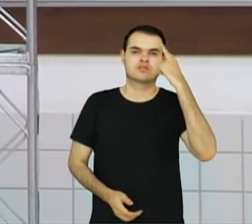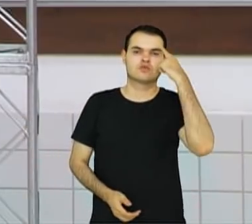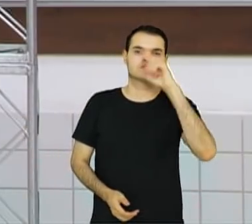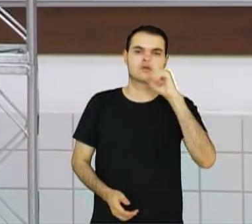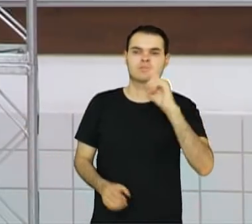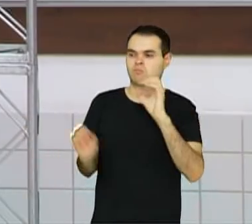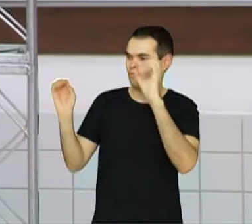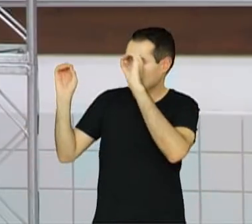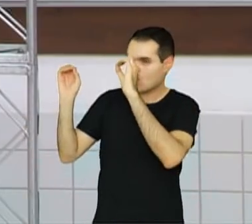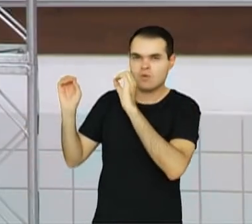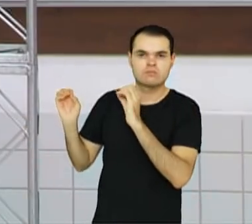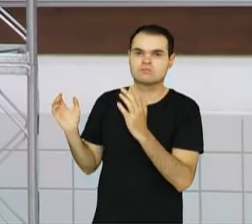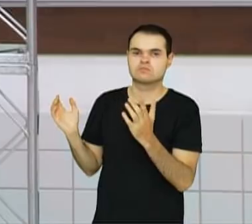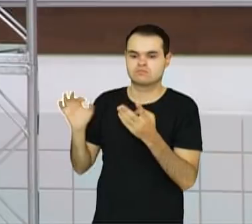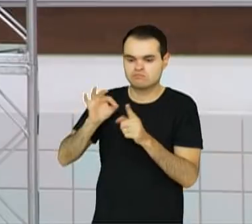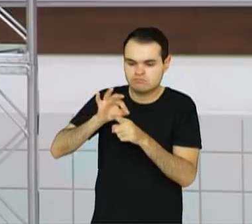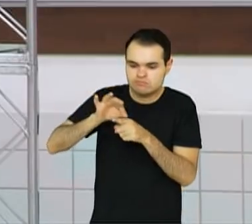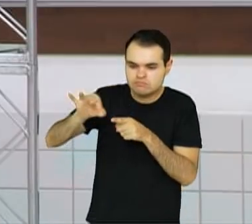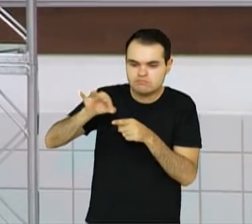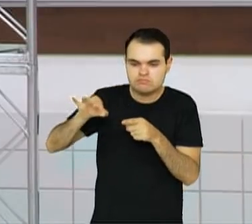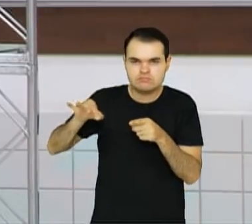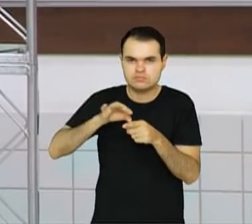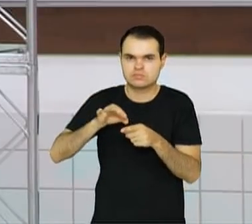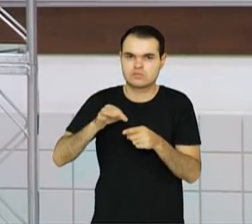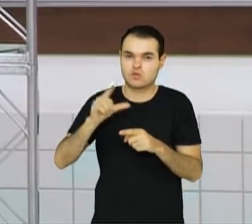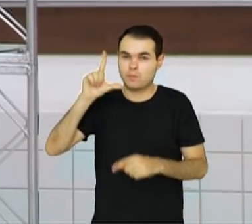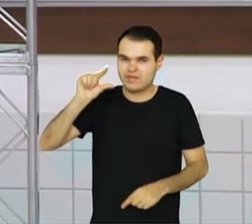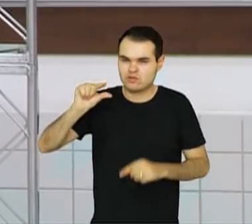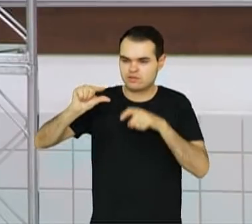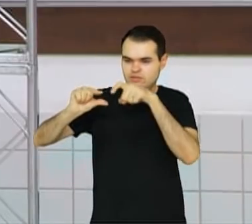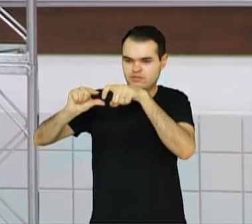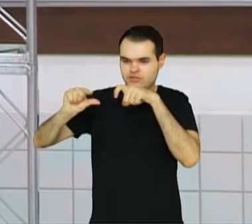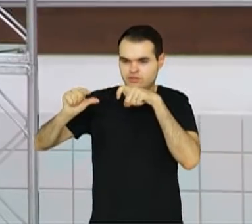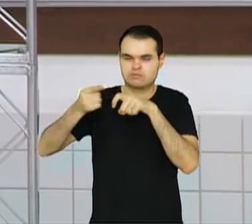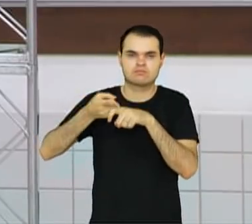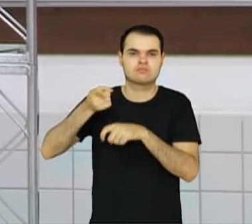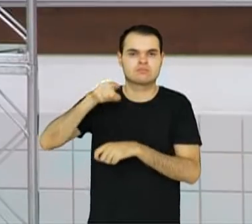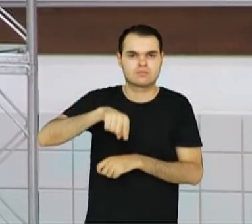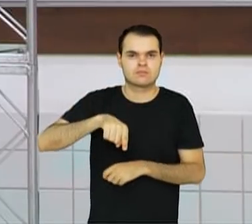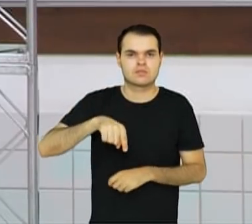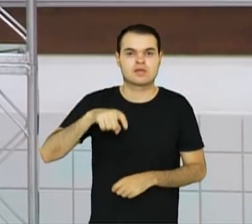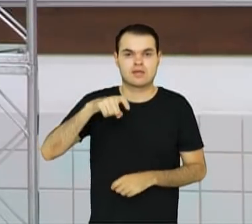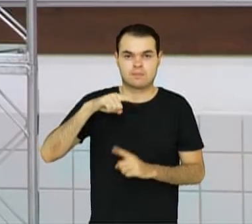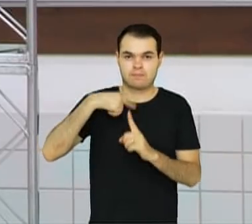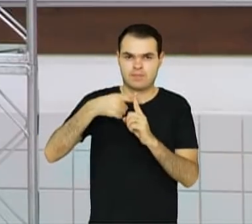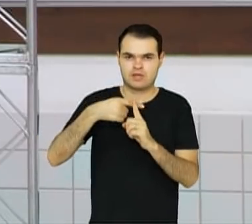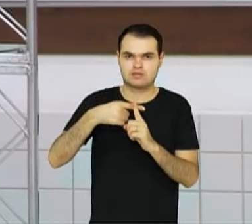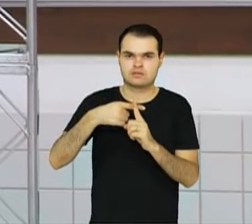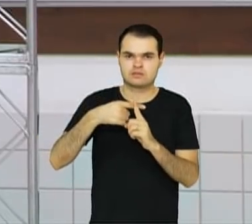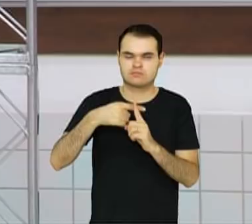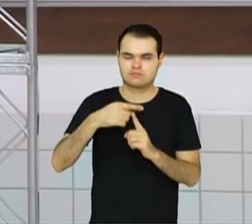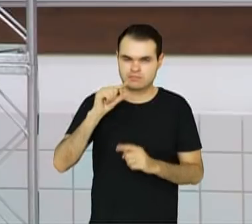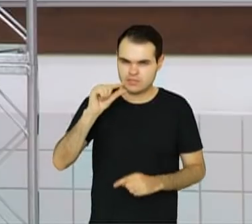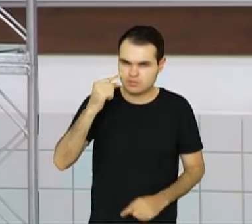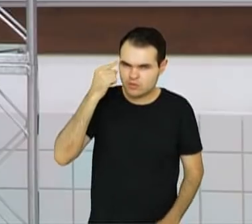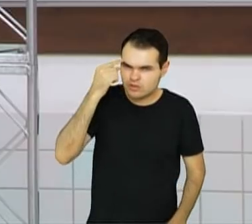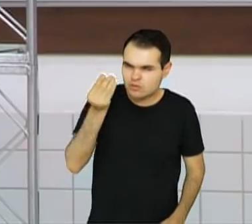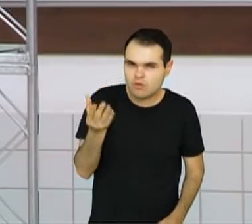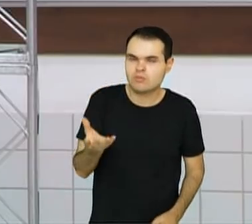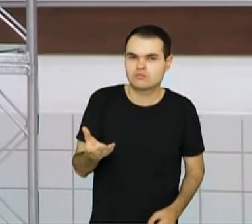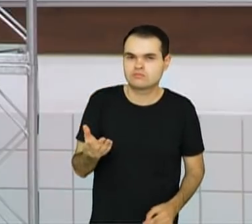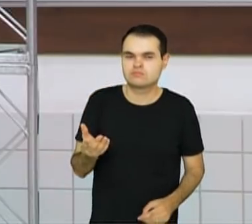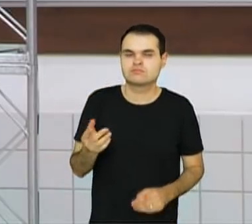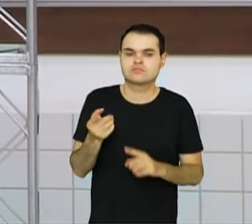nenhum deles, você começa chamando o menor de x, o próximo vai ter uma unidade a mais, pense um pouquinho como você vai fazer